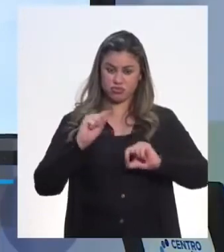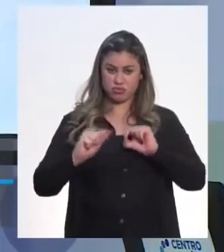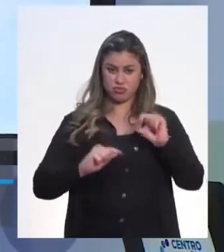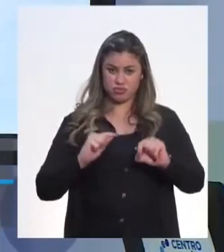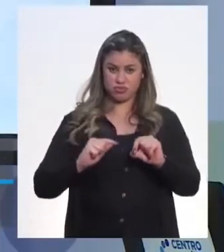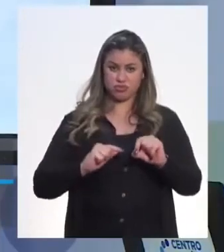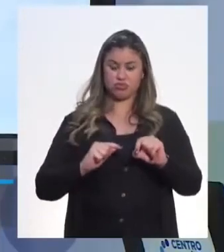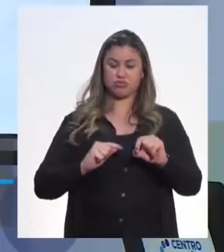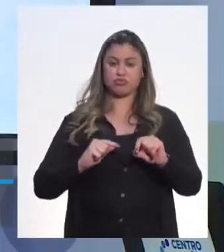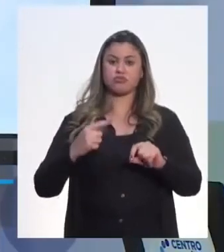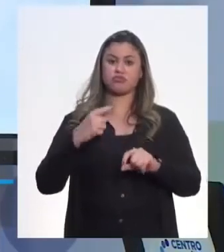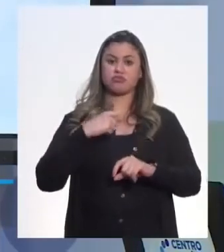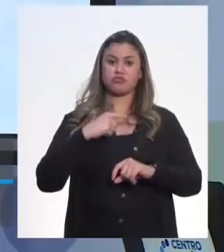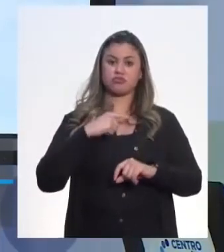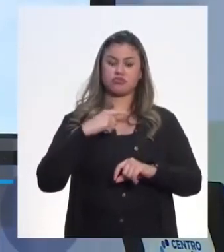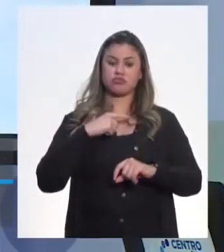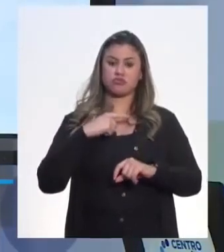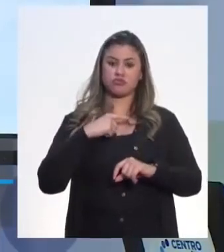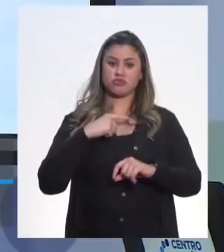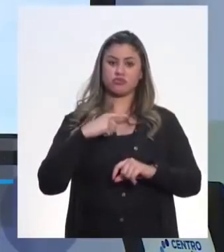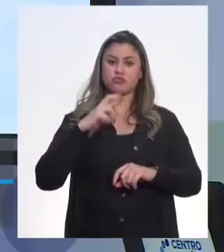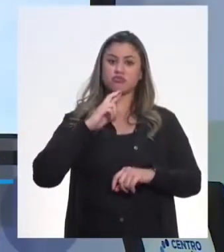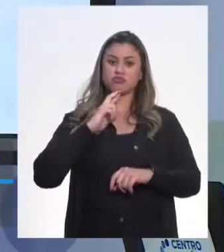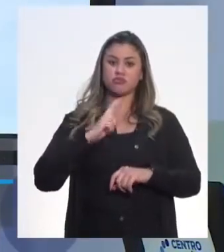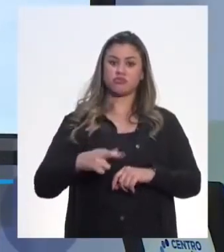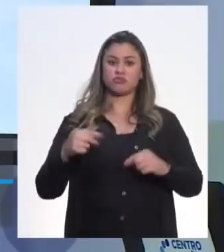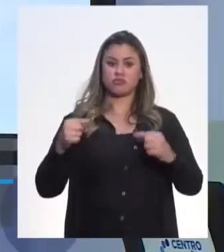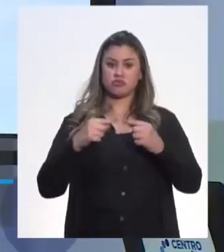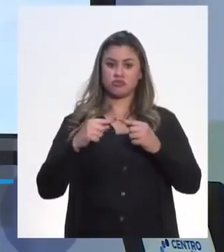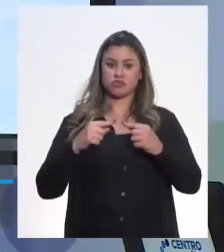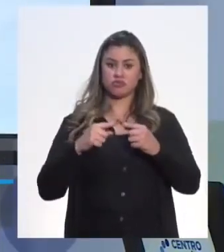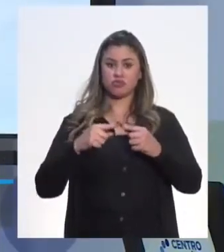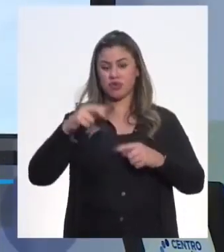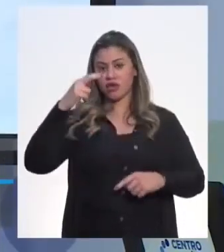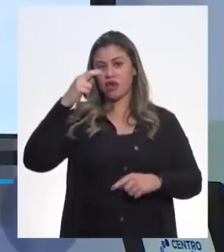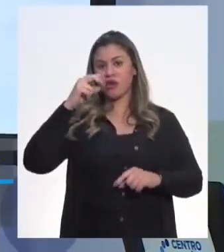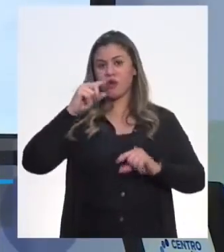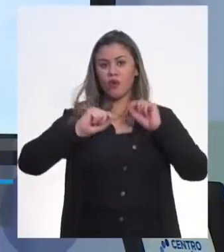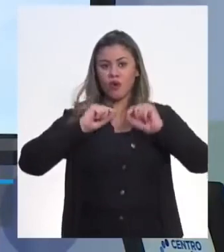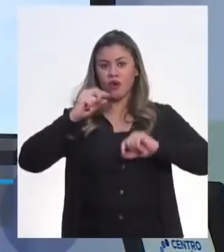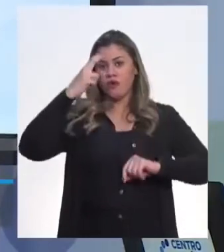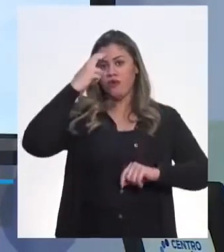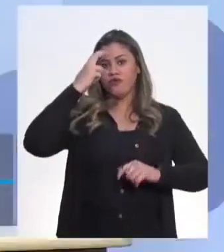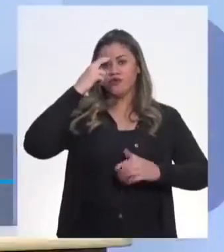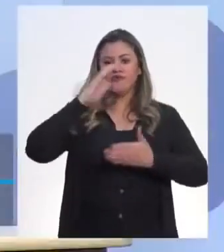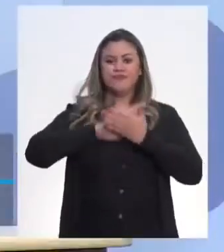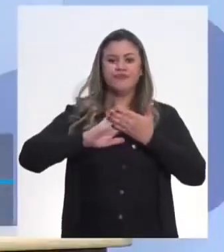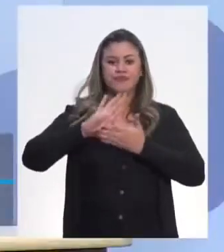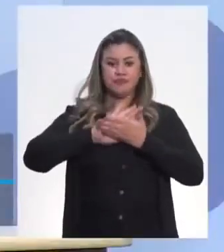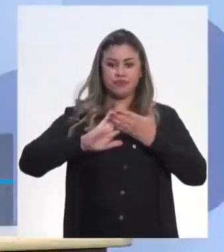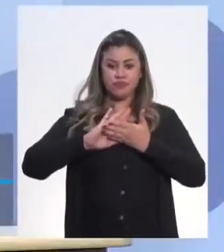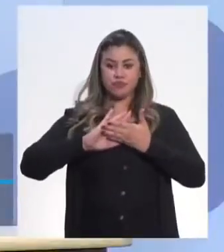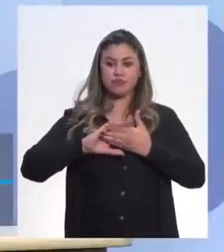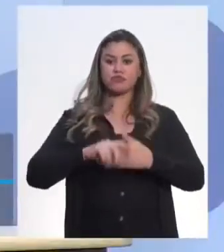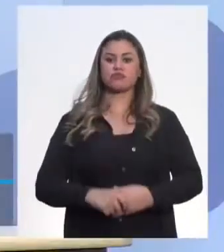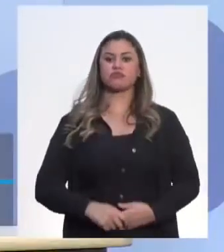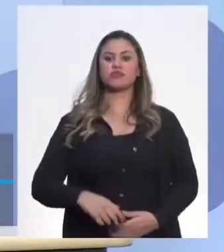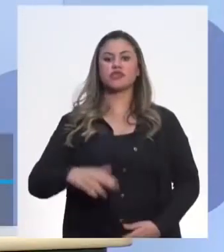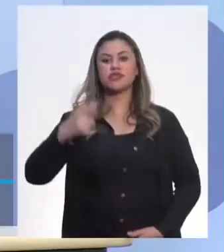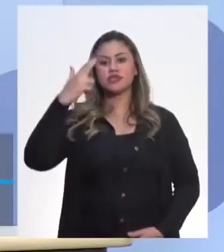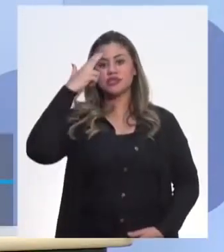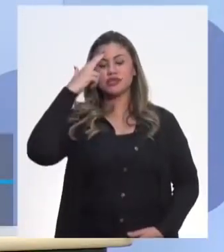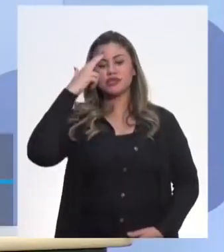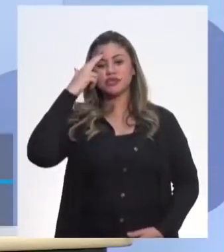a gente nós vamos trazer essa resolução mas sem a utilização de fórmula né Jonas é a ideia é tentar